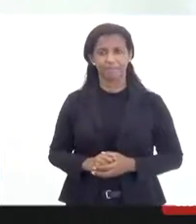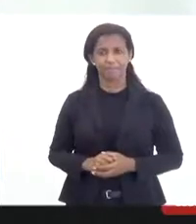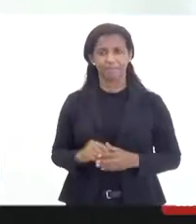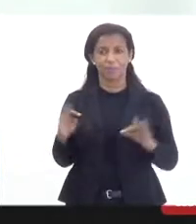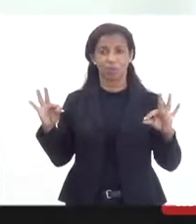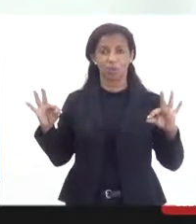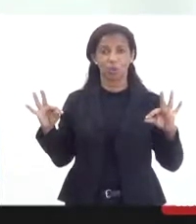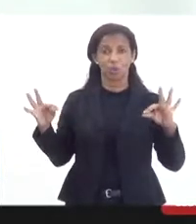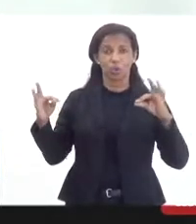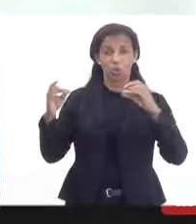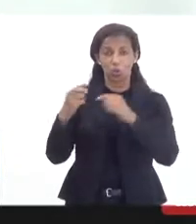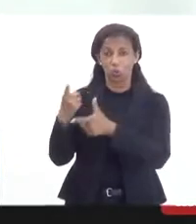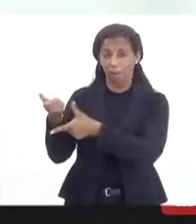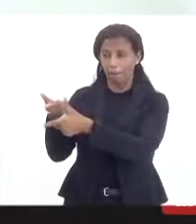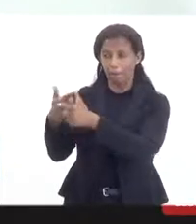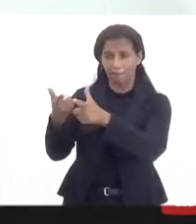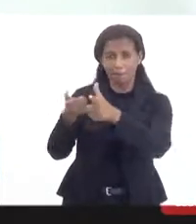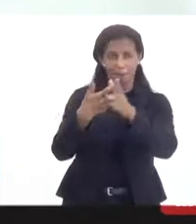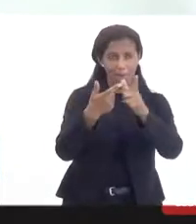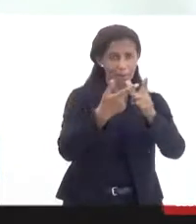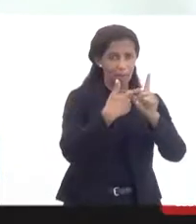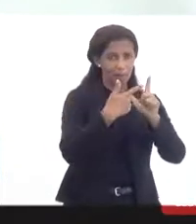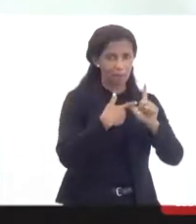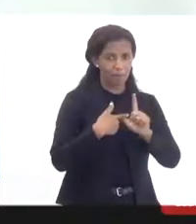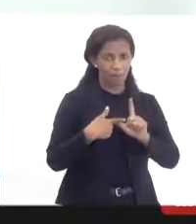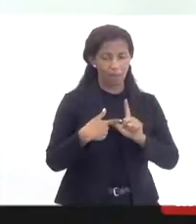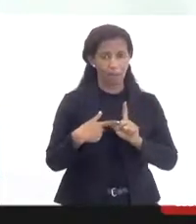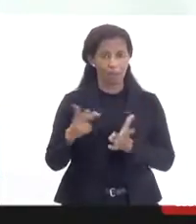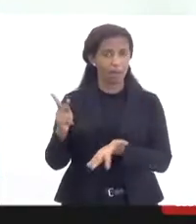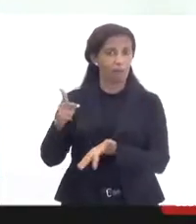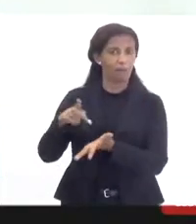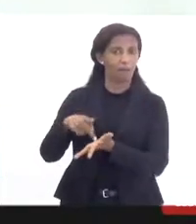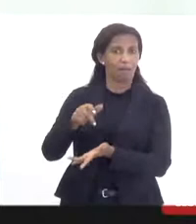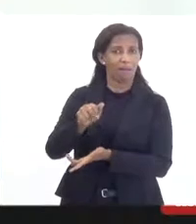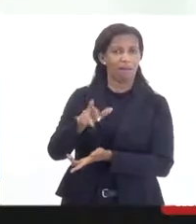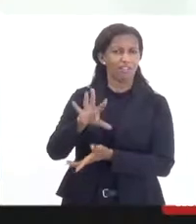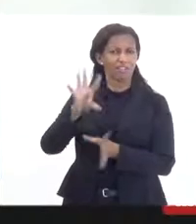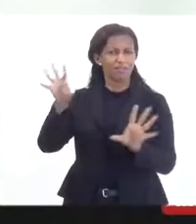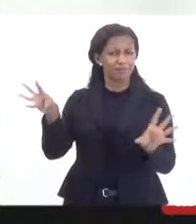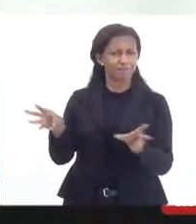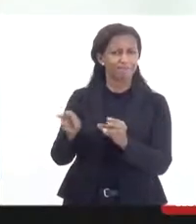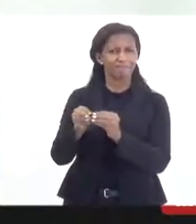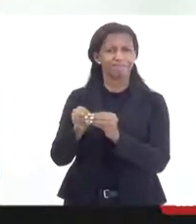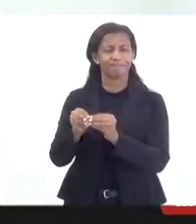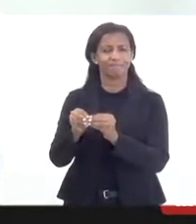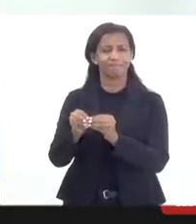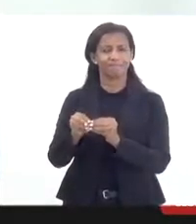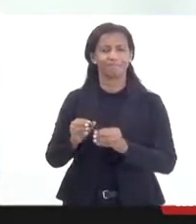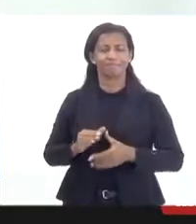toda a nossa dívida ativa e chega à conclusão